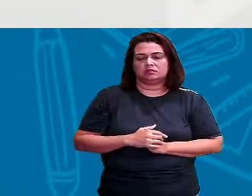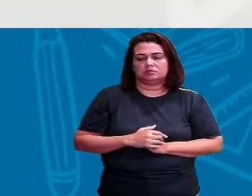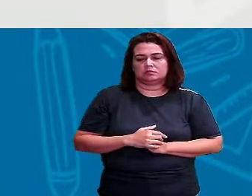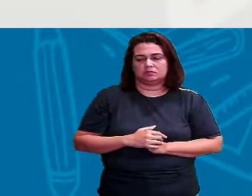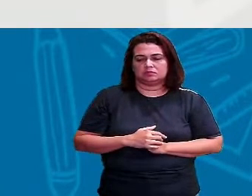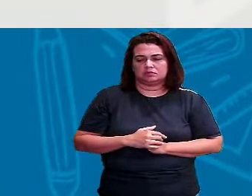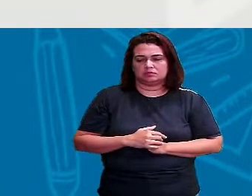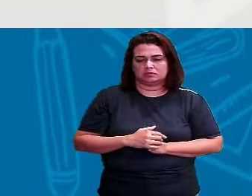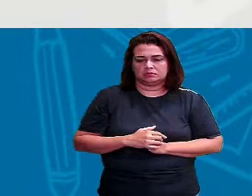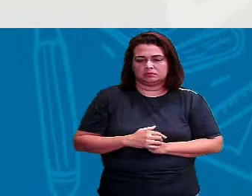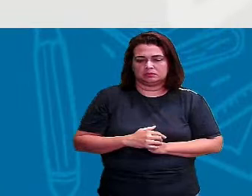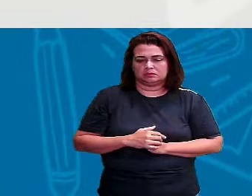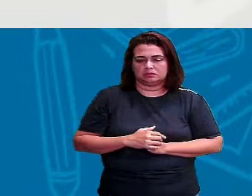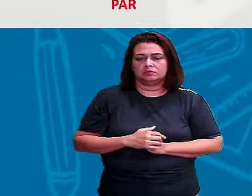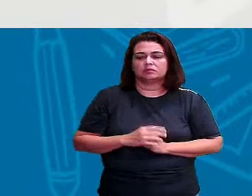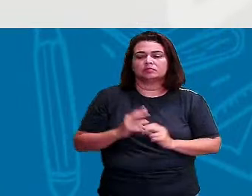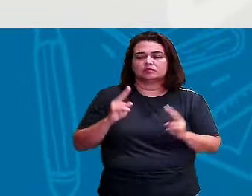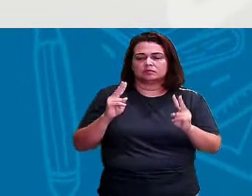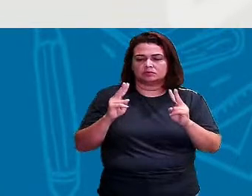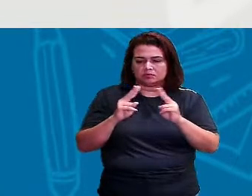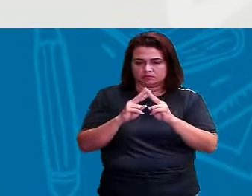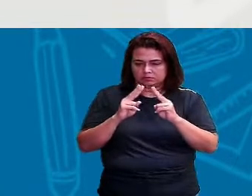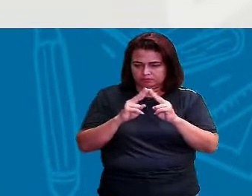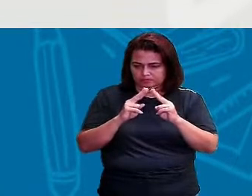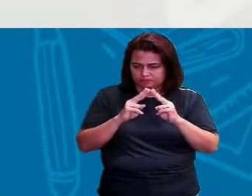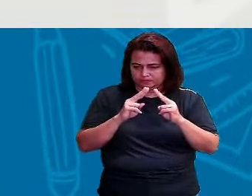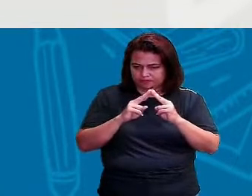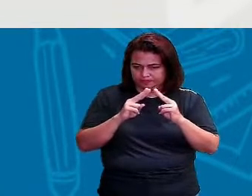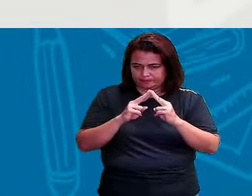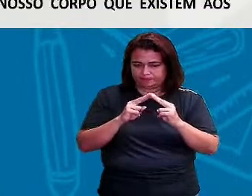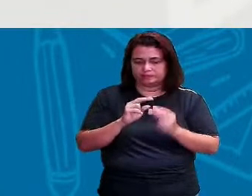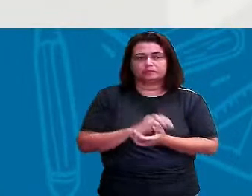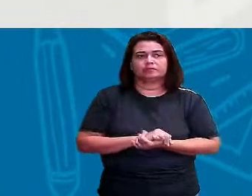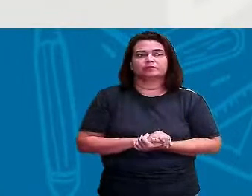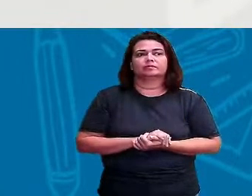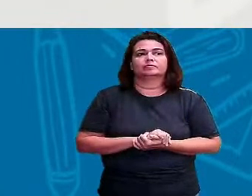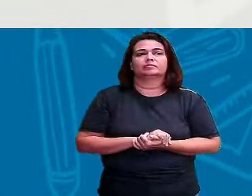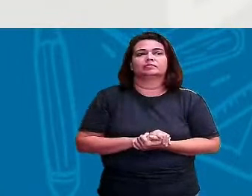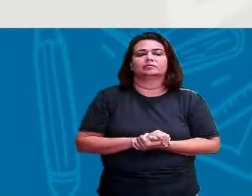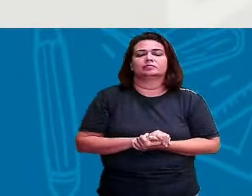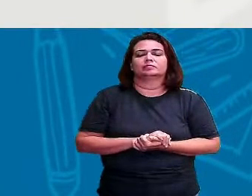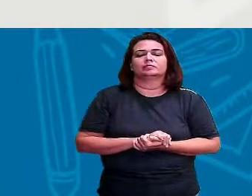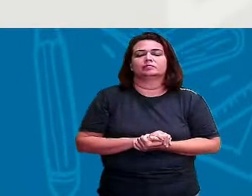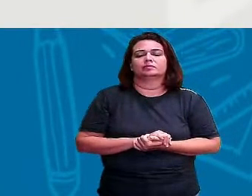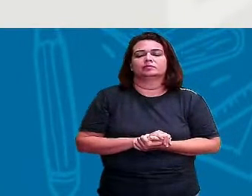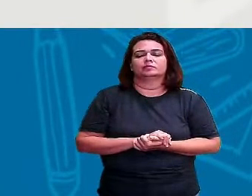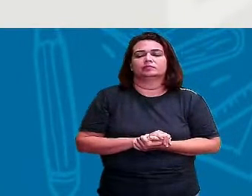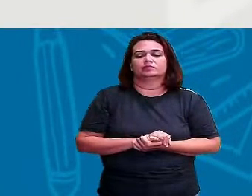aí. Número par, não é isso, gente? Agora, preste atenção.